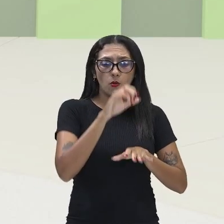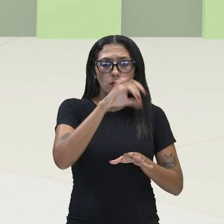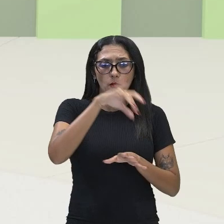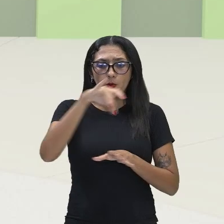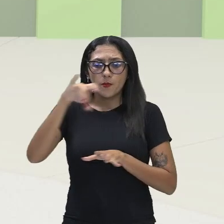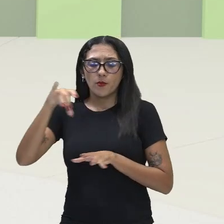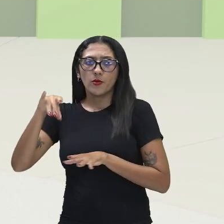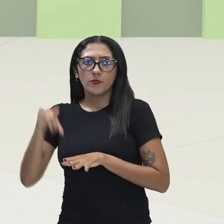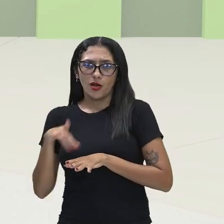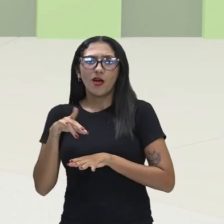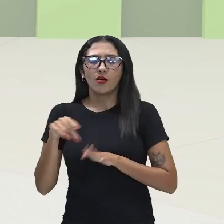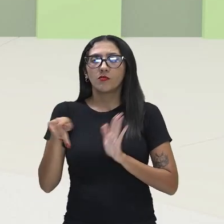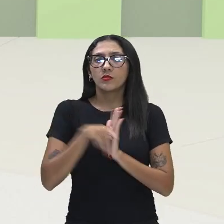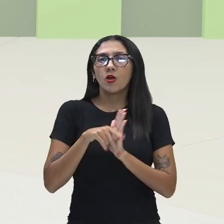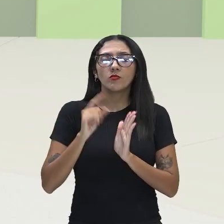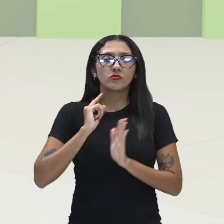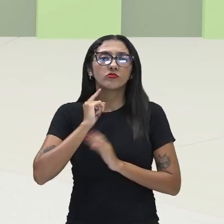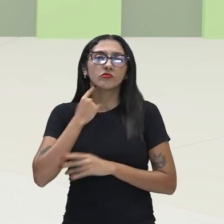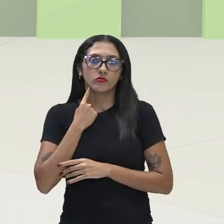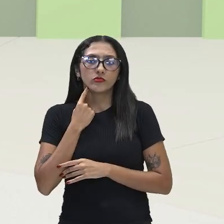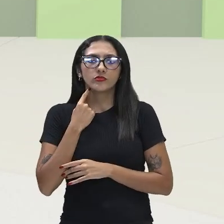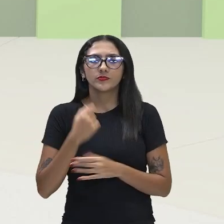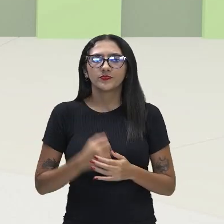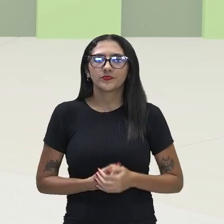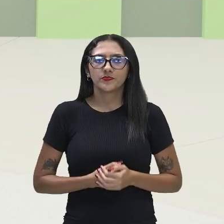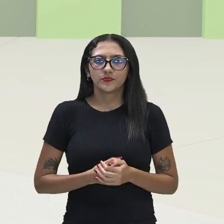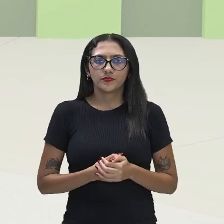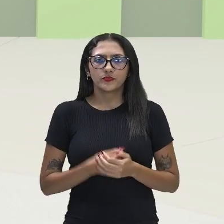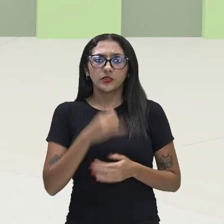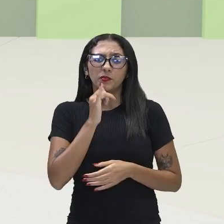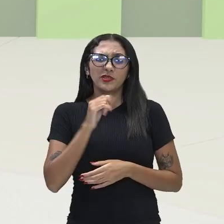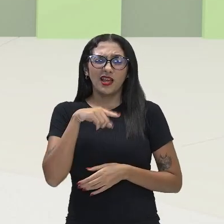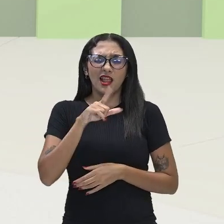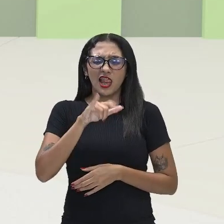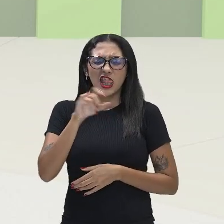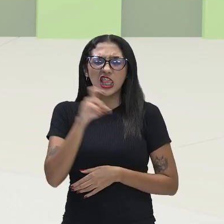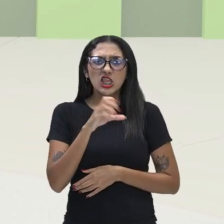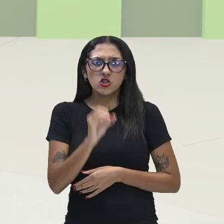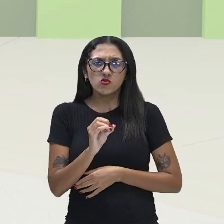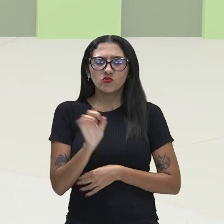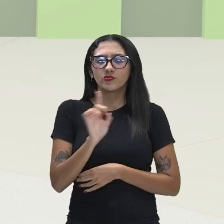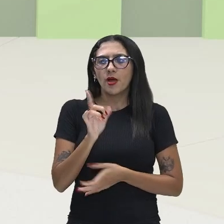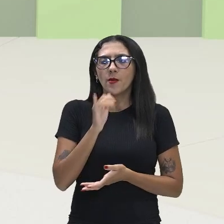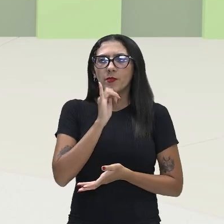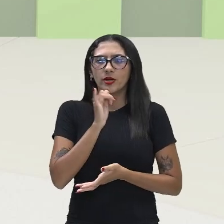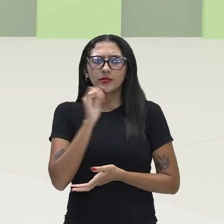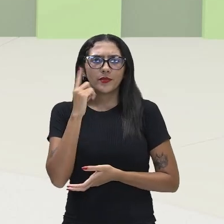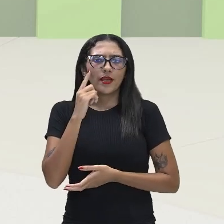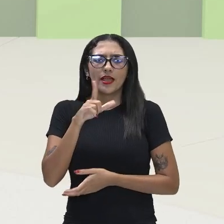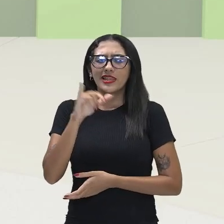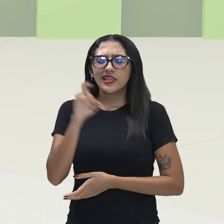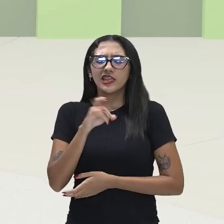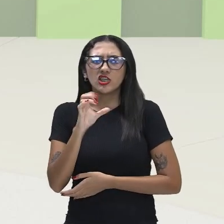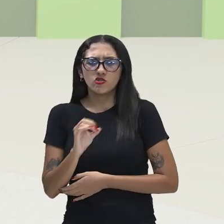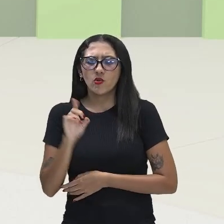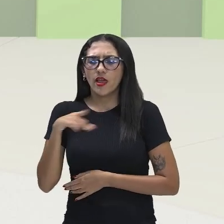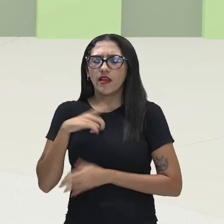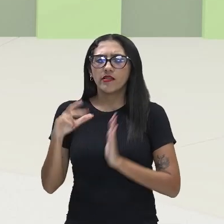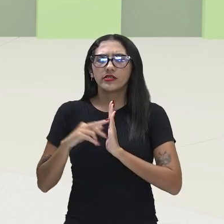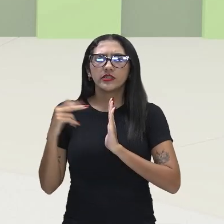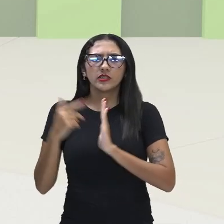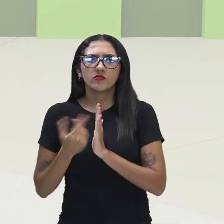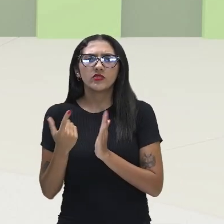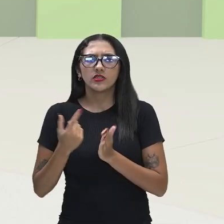destes resíduos que não podem ser chamados de lixos, porque lixo é todos aqueles